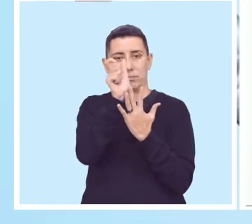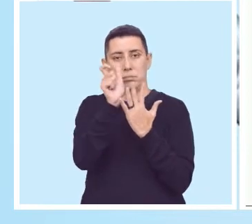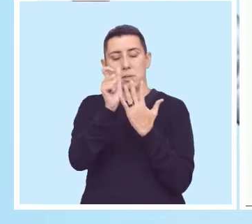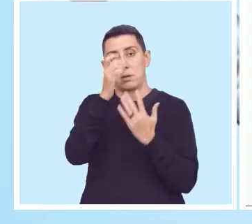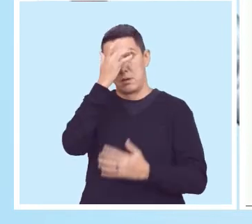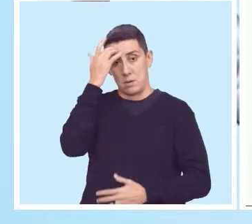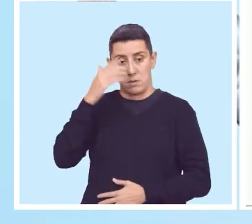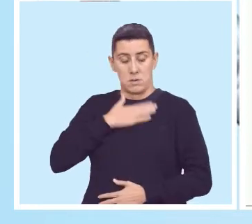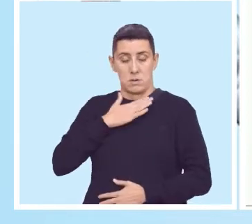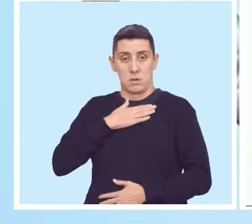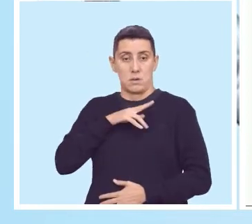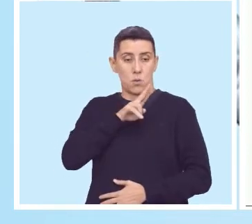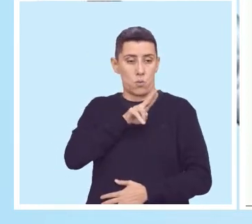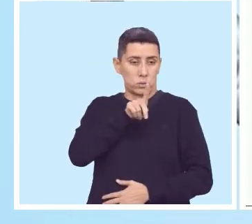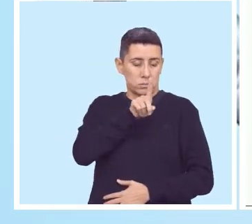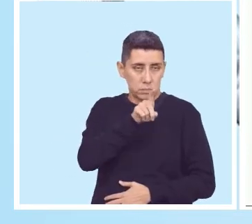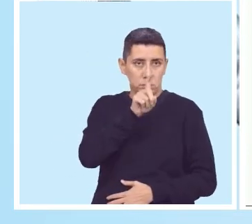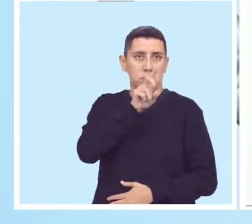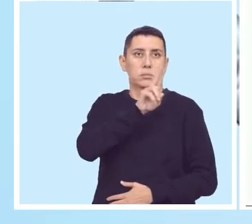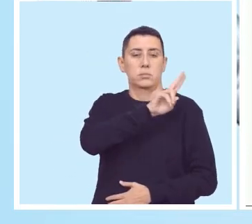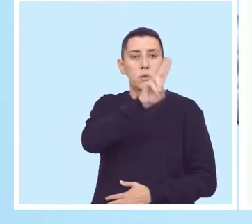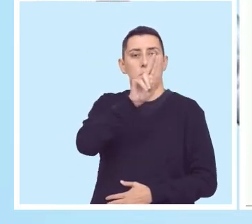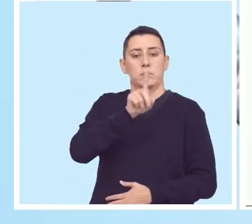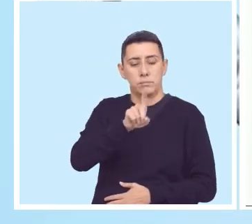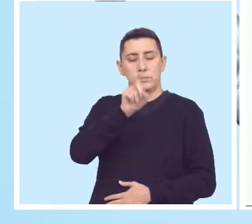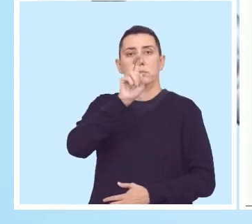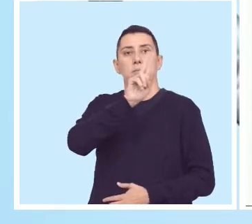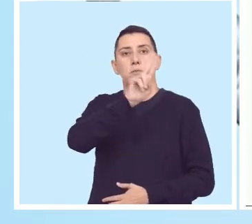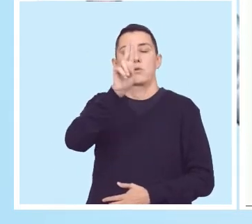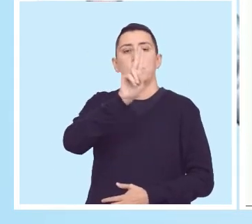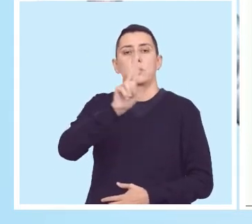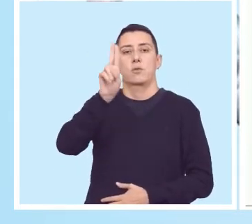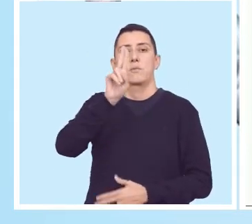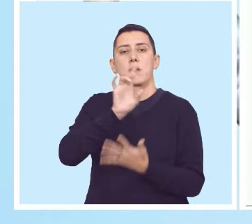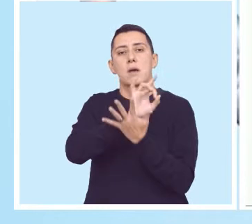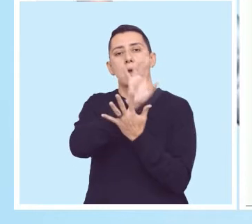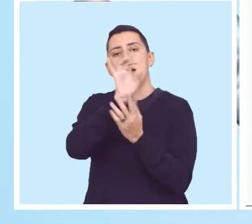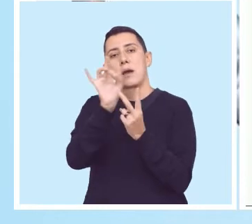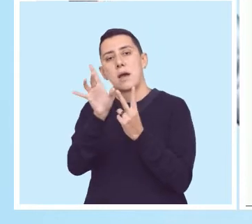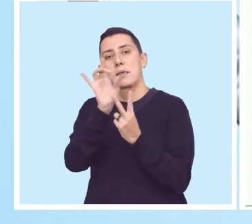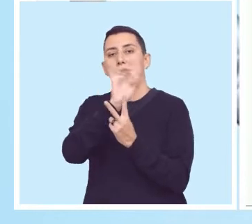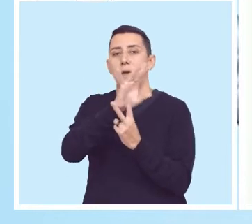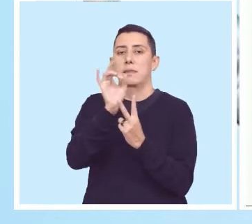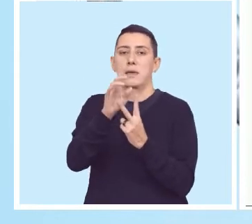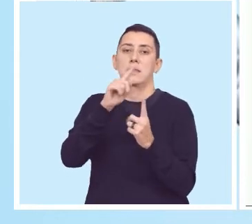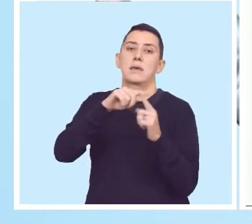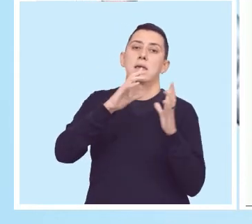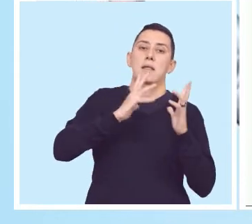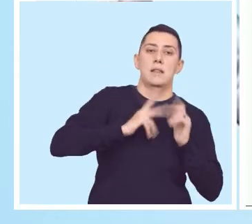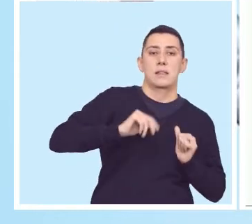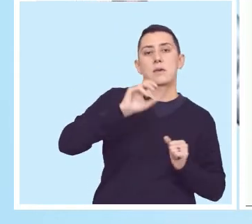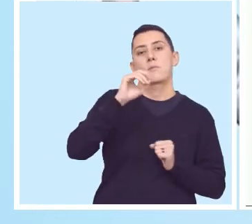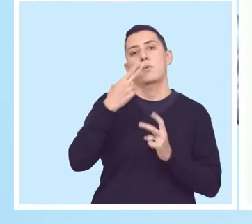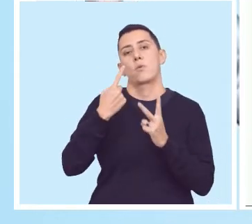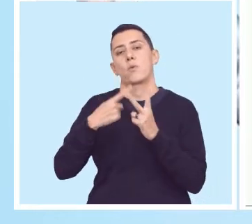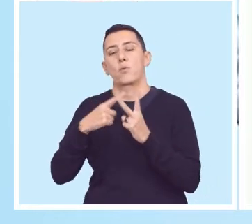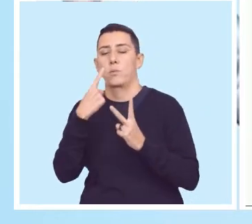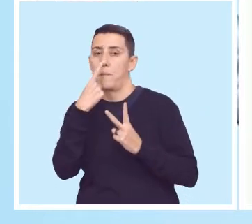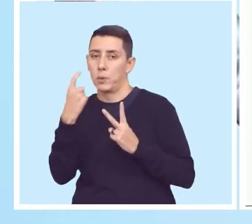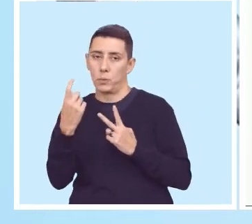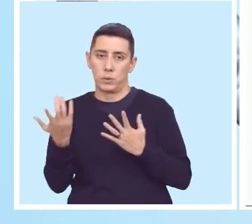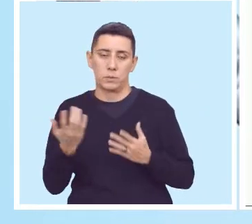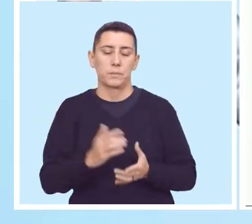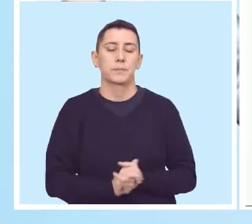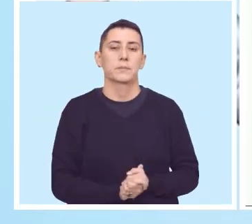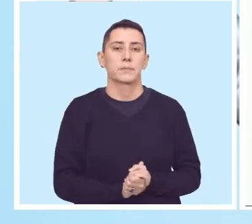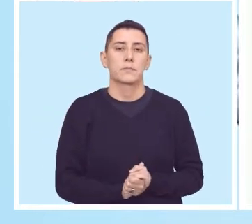rotular as imagens, ele consegue classificar aquele recorte como sendo pertencente à categoria limpo ou à categoria poluído.